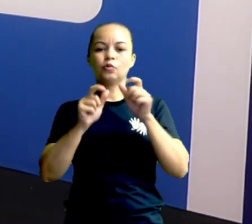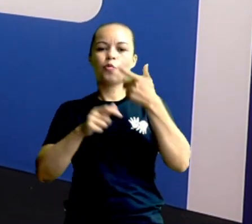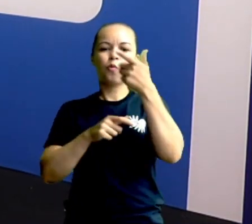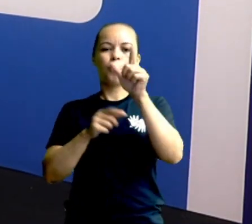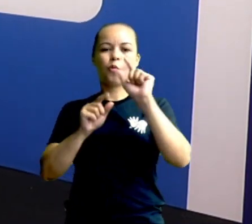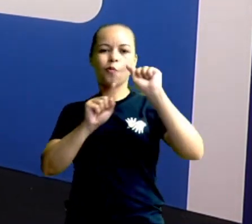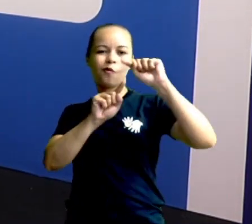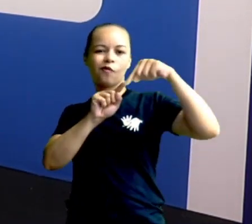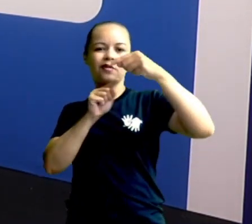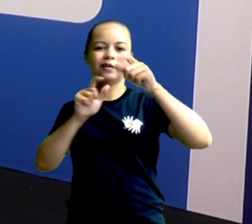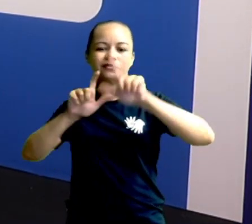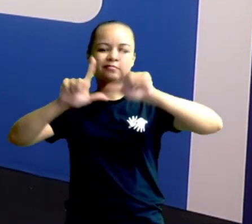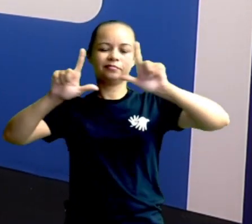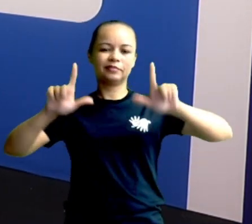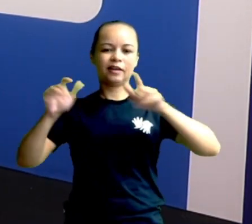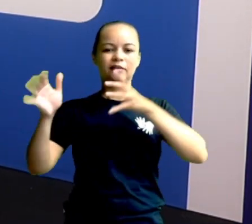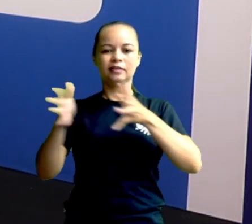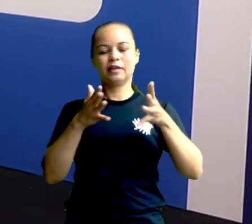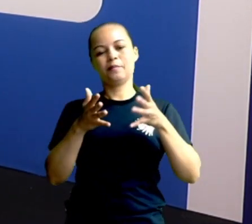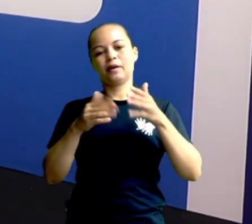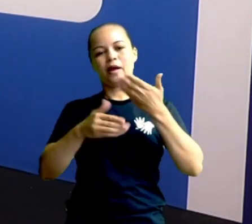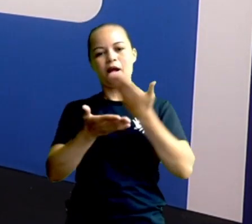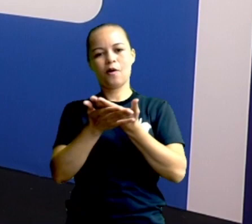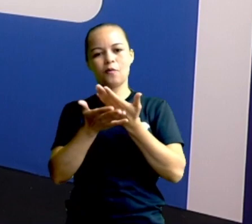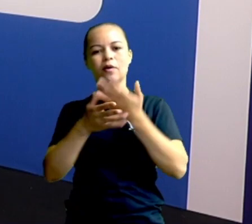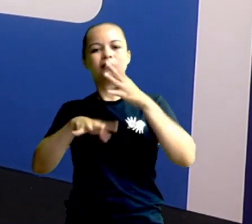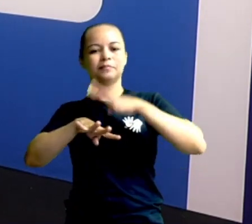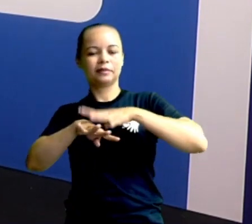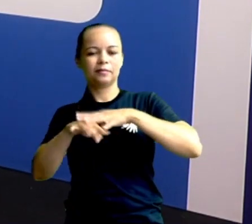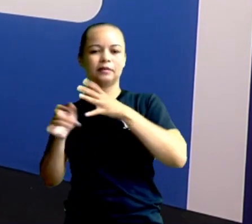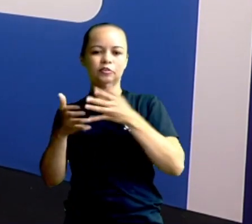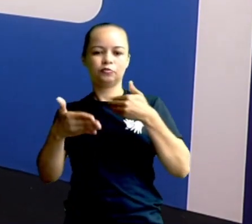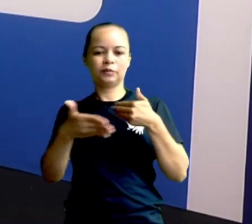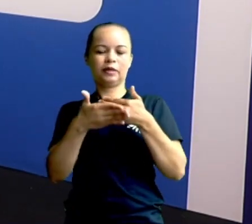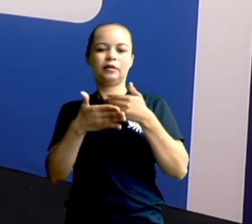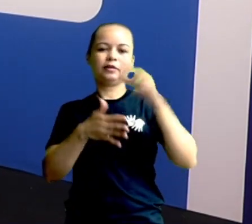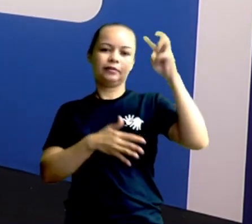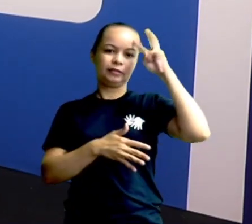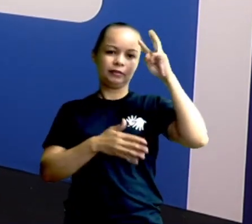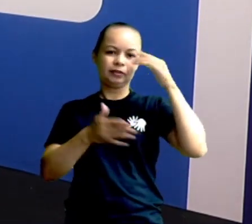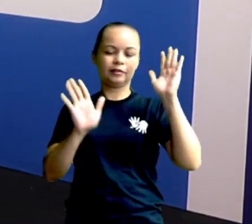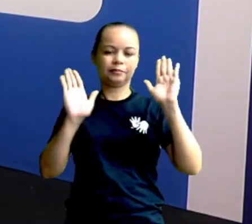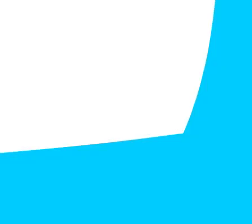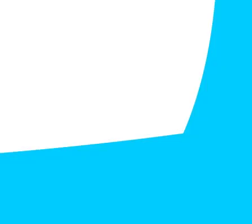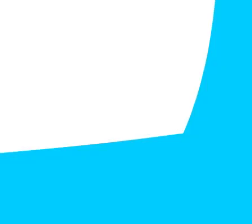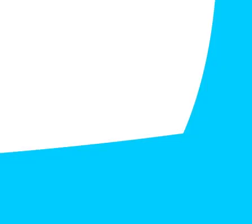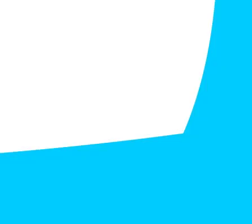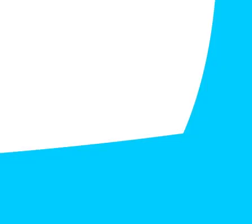telinha para mais uma aula de matemática. Te espero na próxima terça. Até lá!